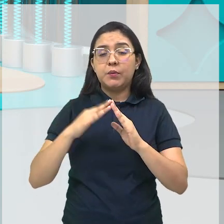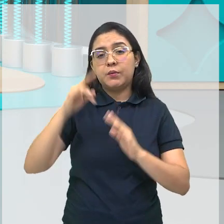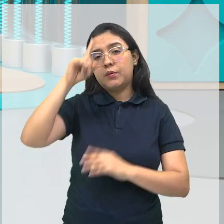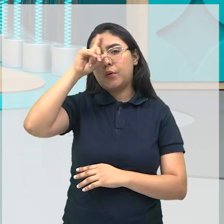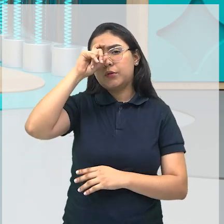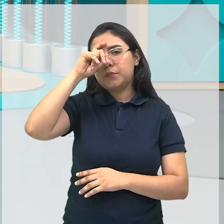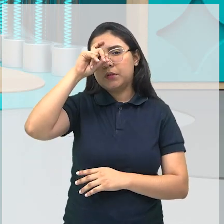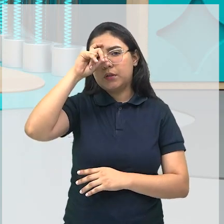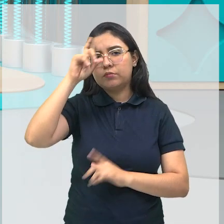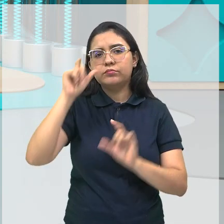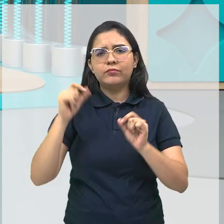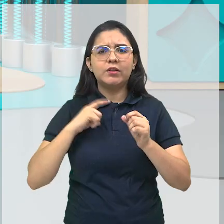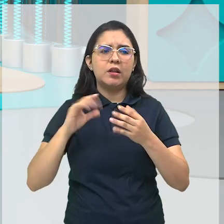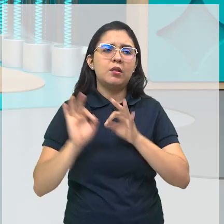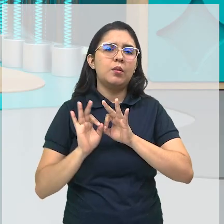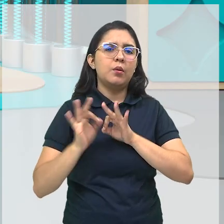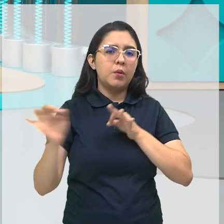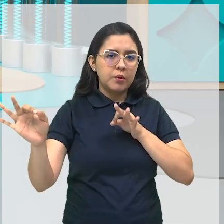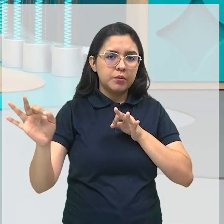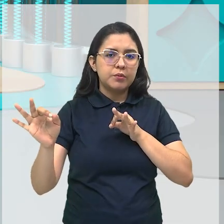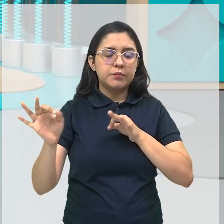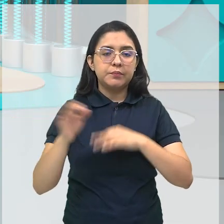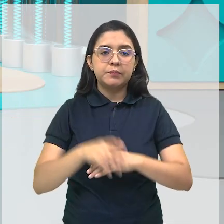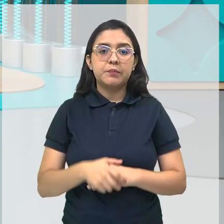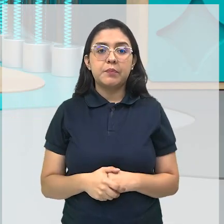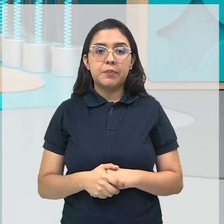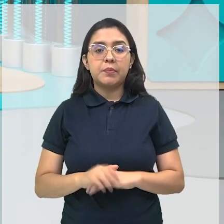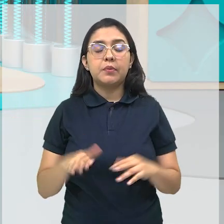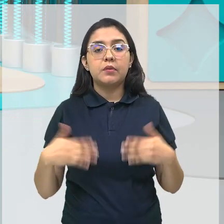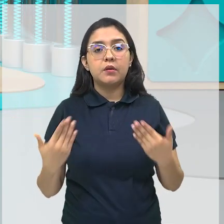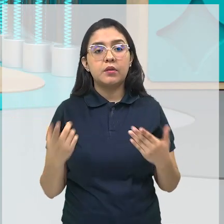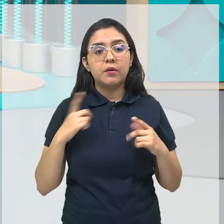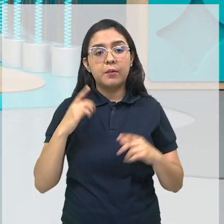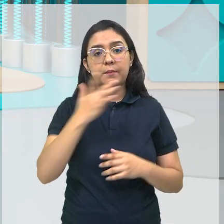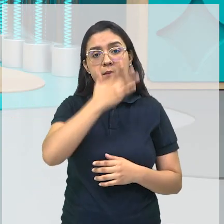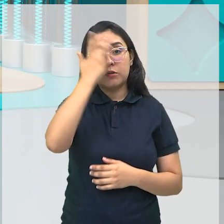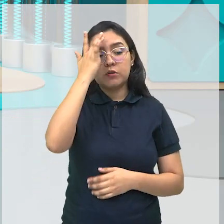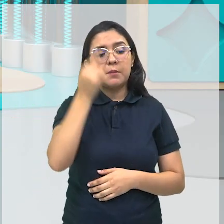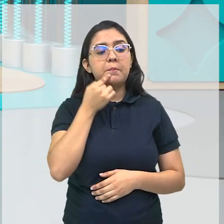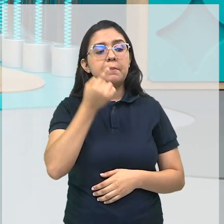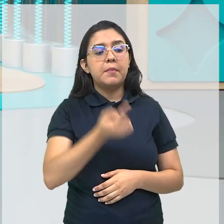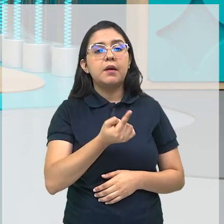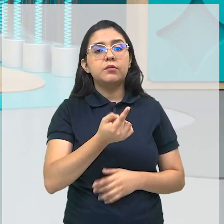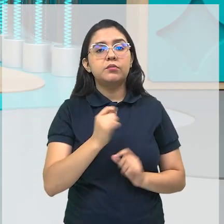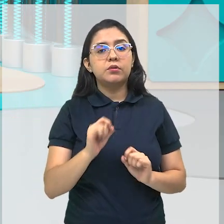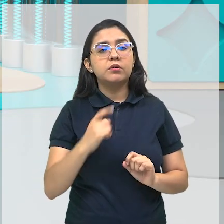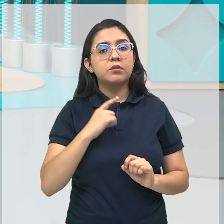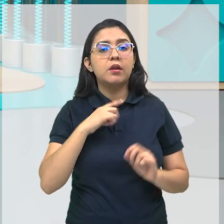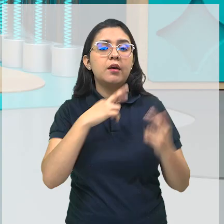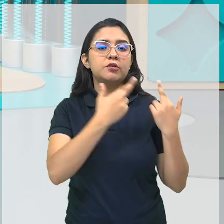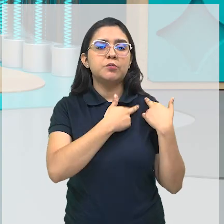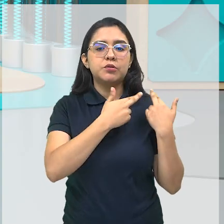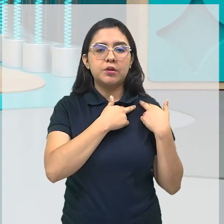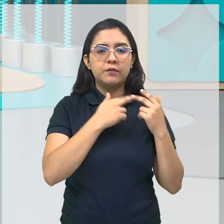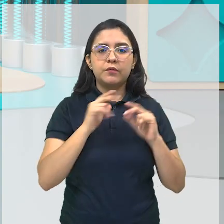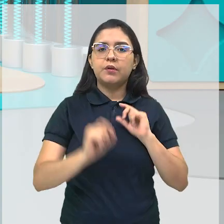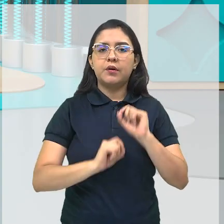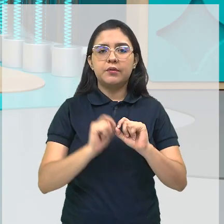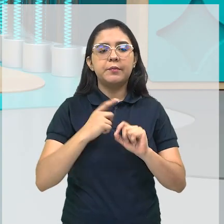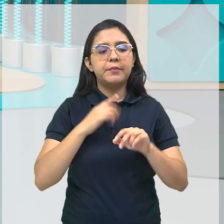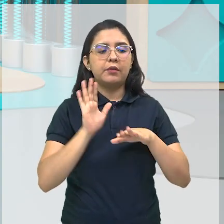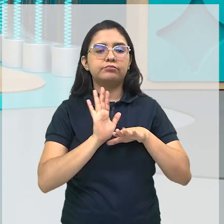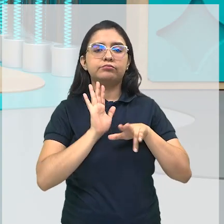a uma certa distância. Então, quem está ali próximo é a pessoa que está responsável